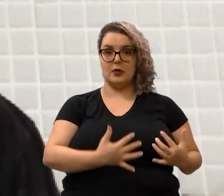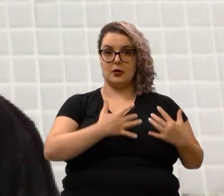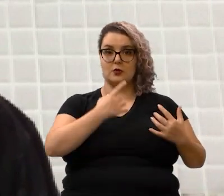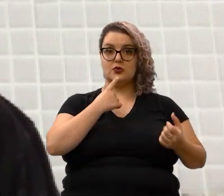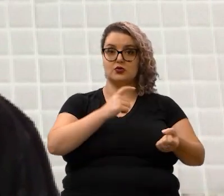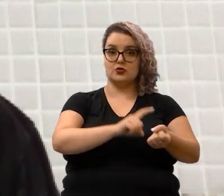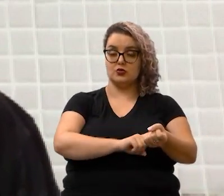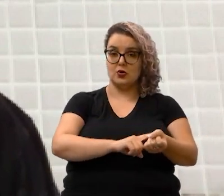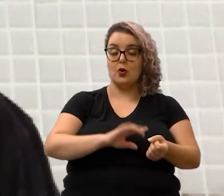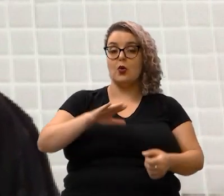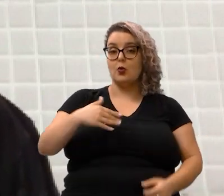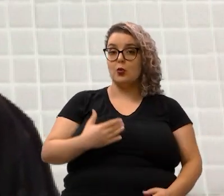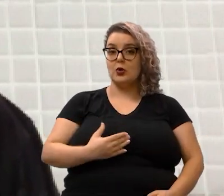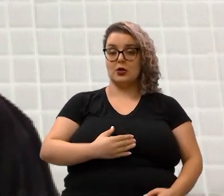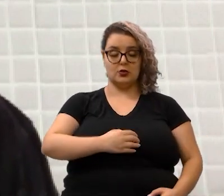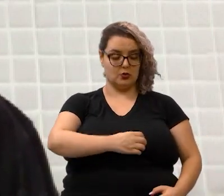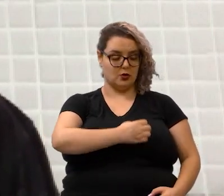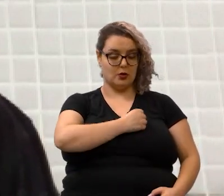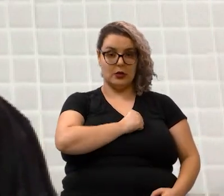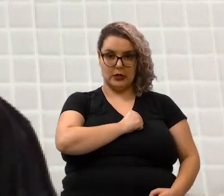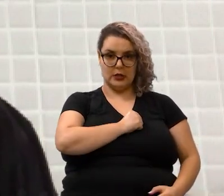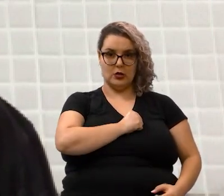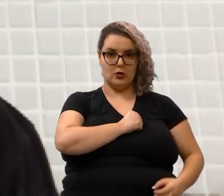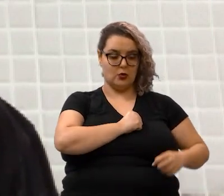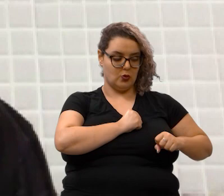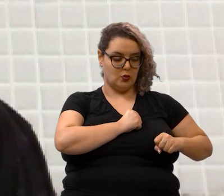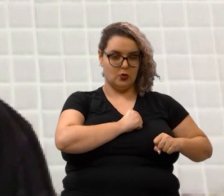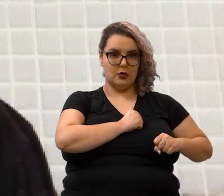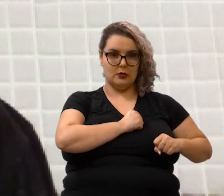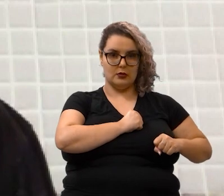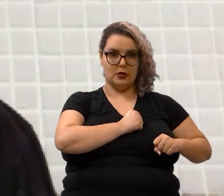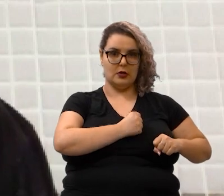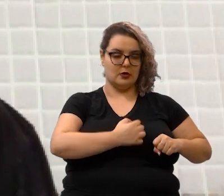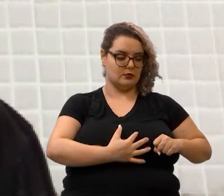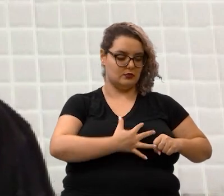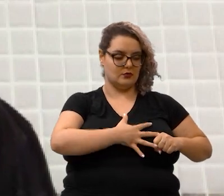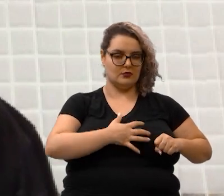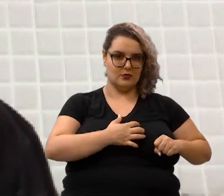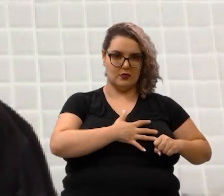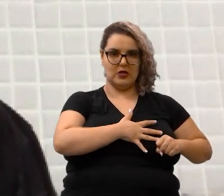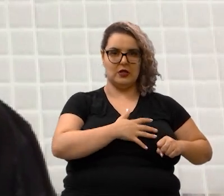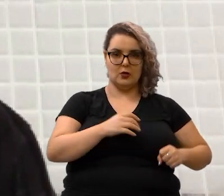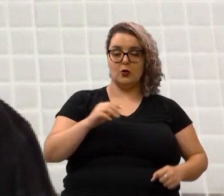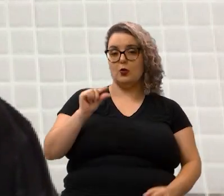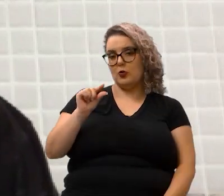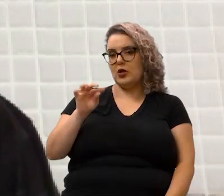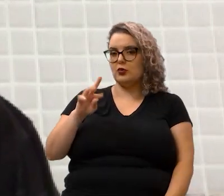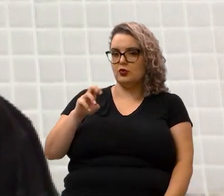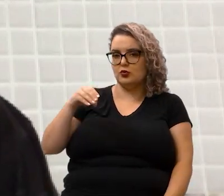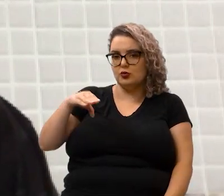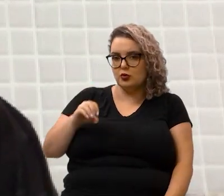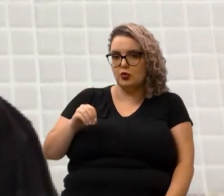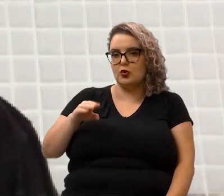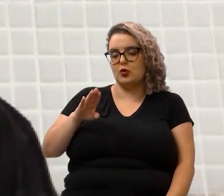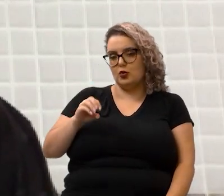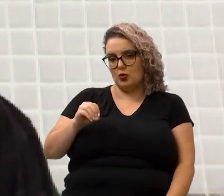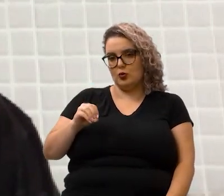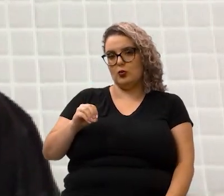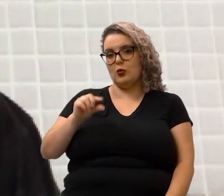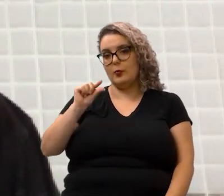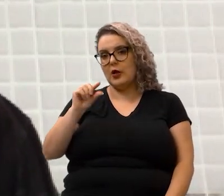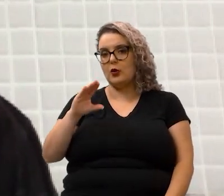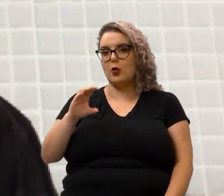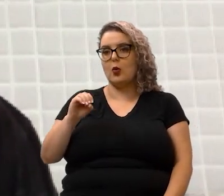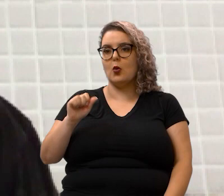artéria coronária ela é bloqueada por algum motivo, normalmente é um pequeno trombo, um pequeno